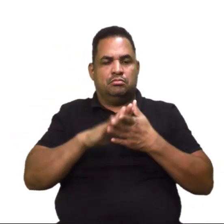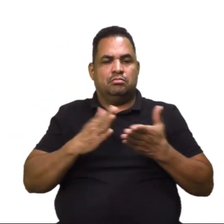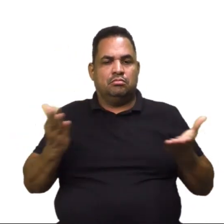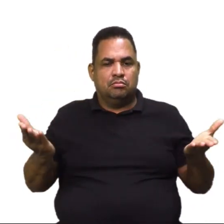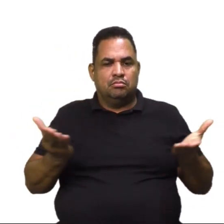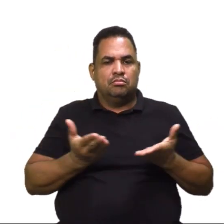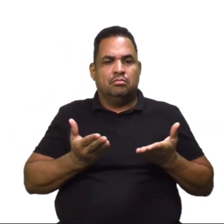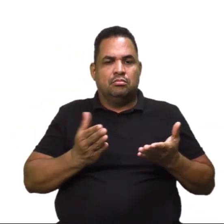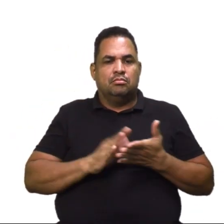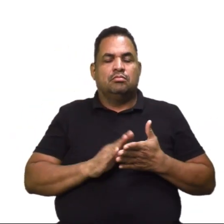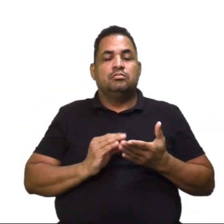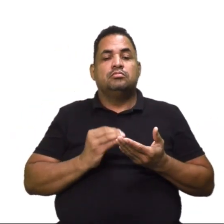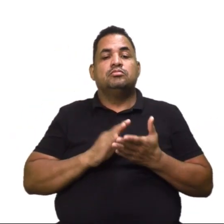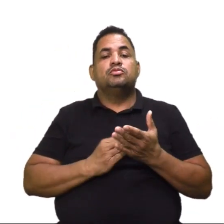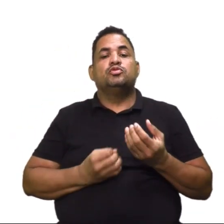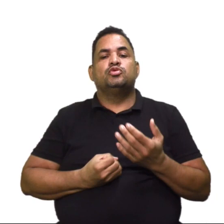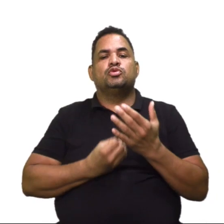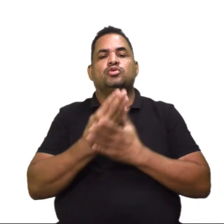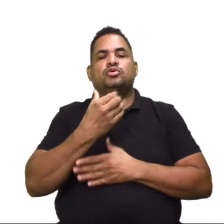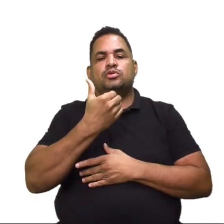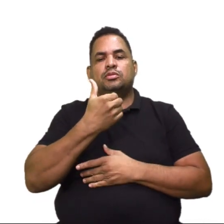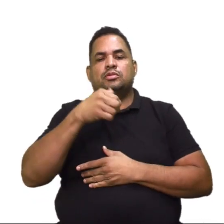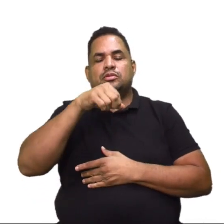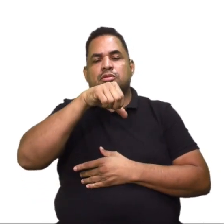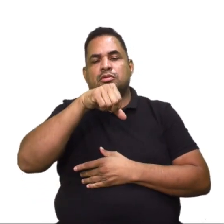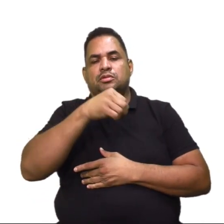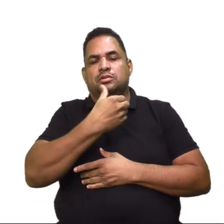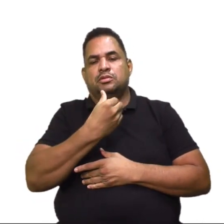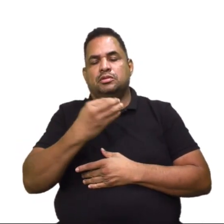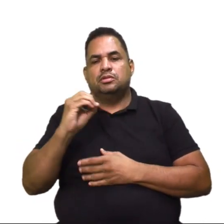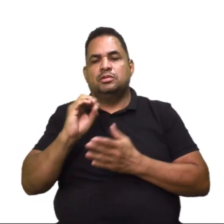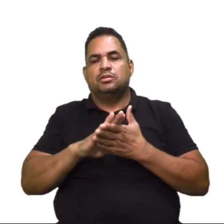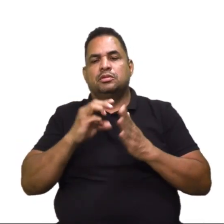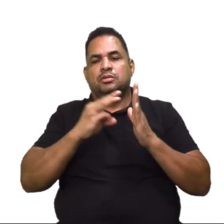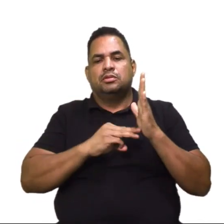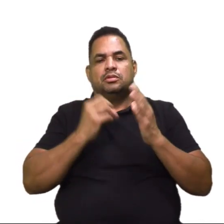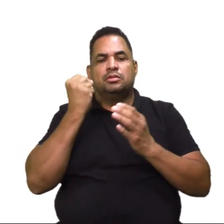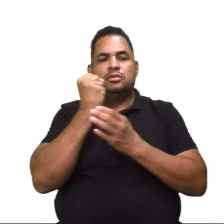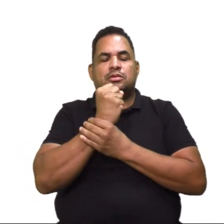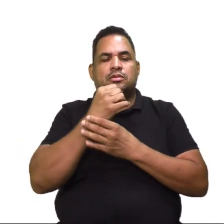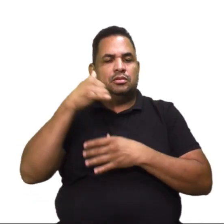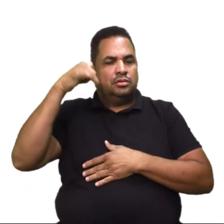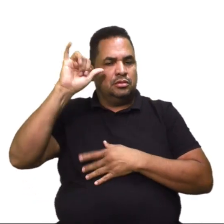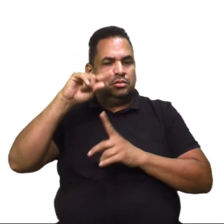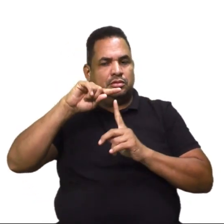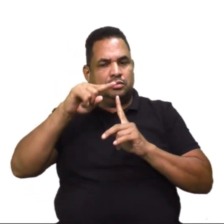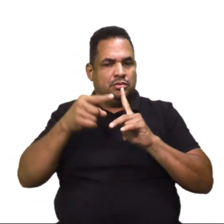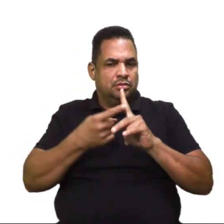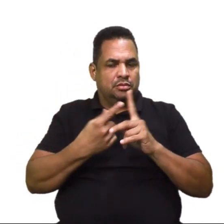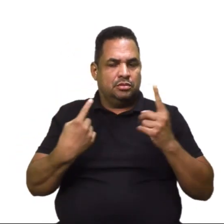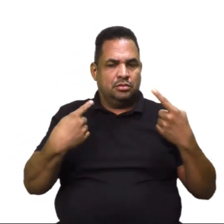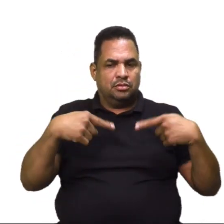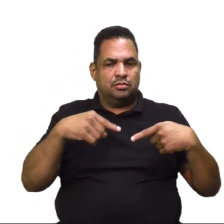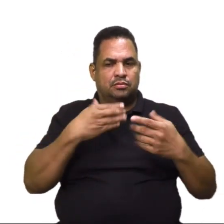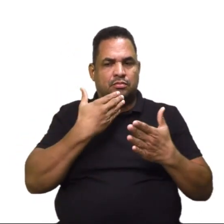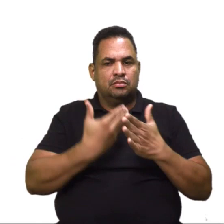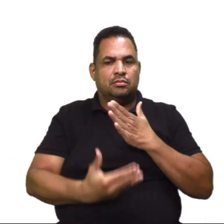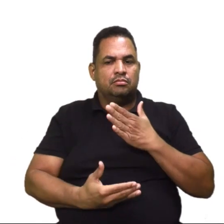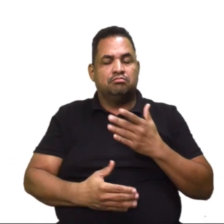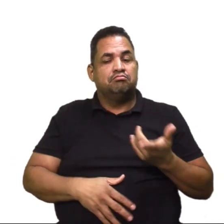atualidade foi lançado em 1960. Esse método, que garante a prevenção contra a gravidez, é uma perda